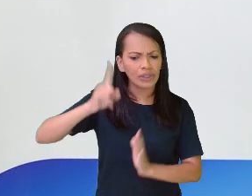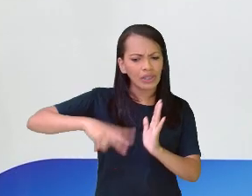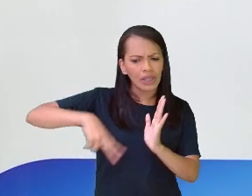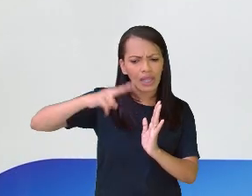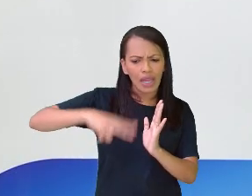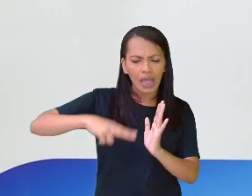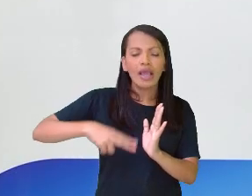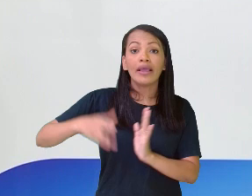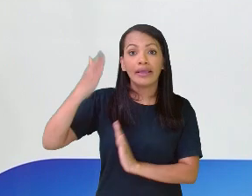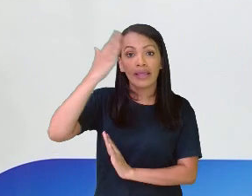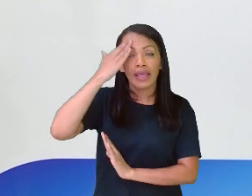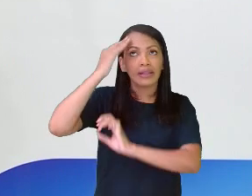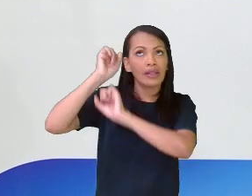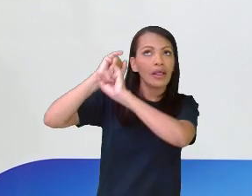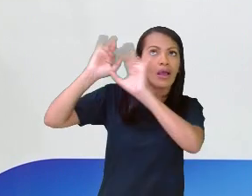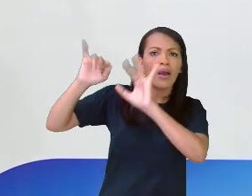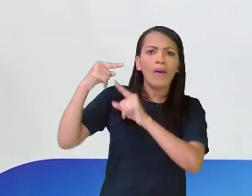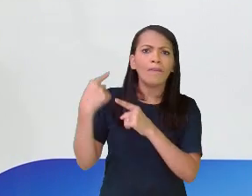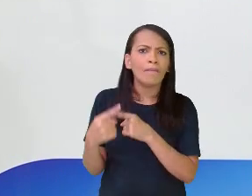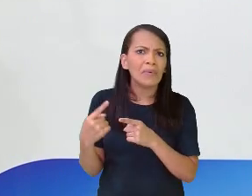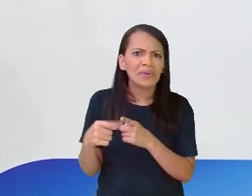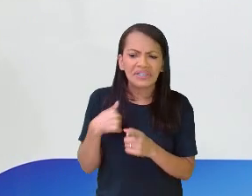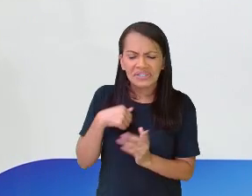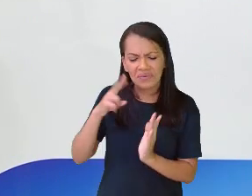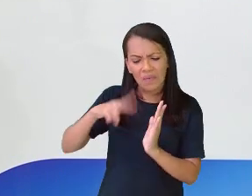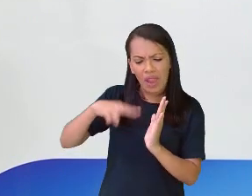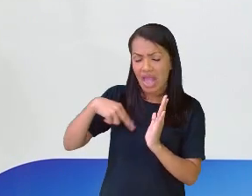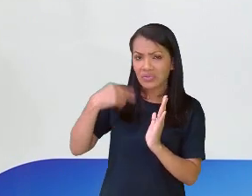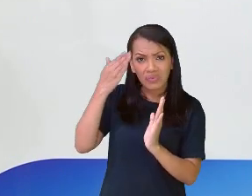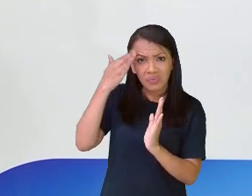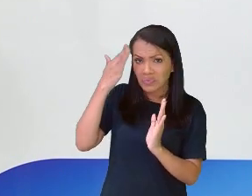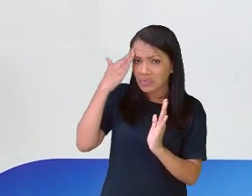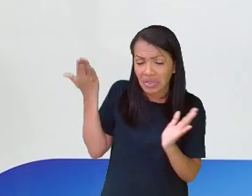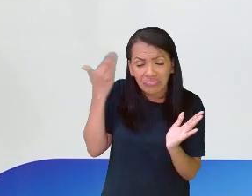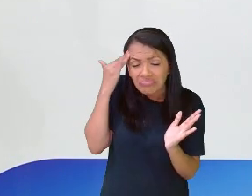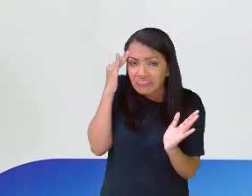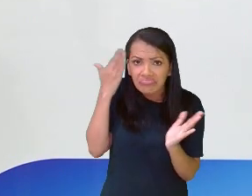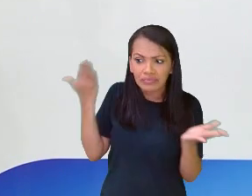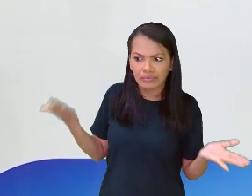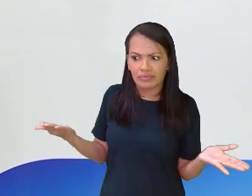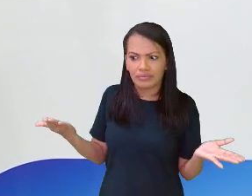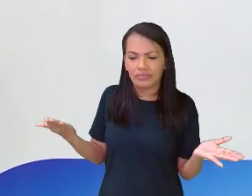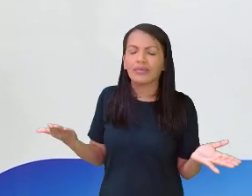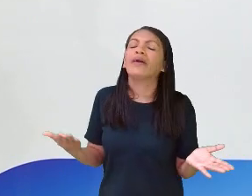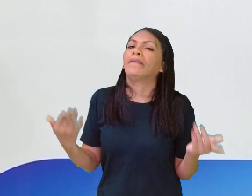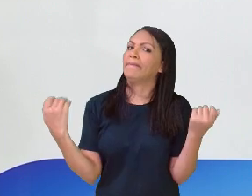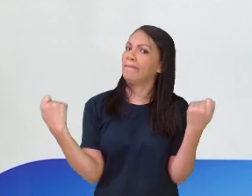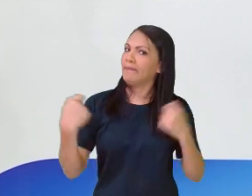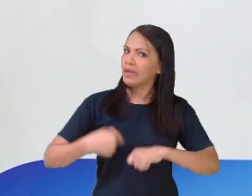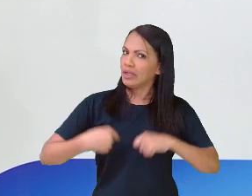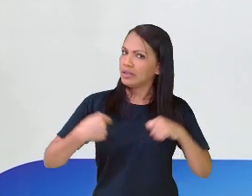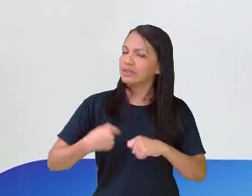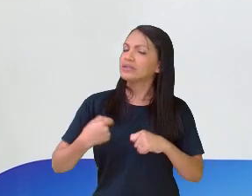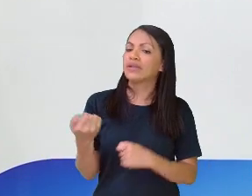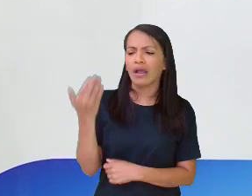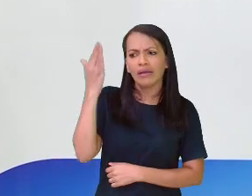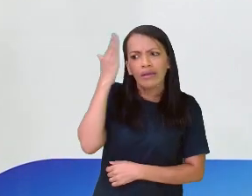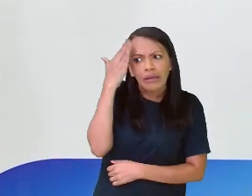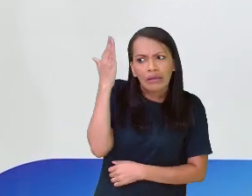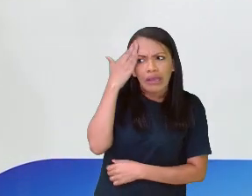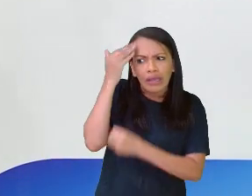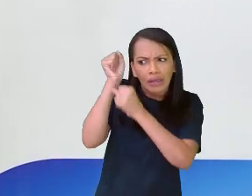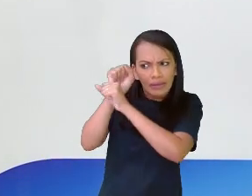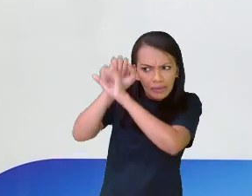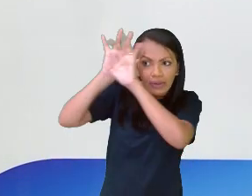cumpre a finalidade dele. Então, o texto de divulgação científica também é preciso ser interpretado, é preciso que a gente compreenda.